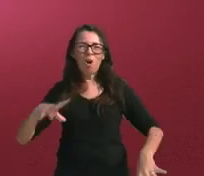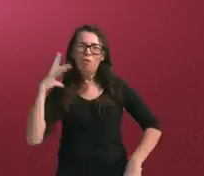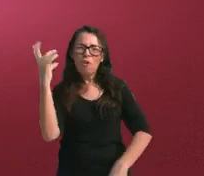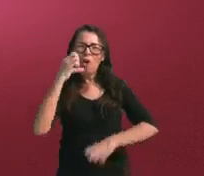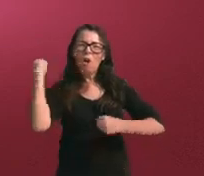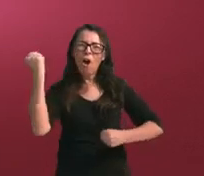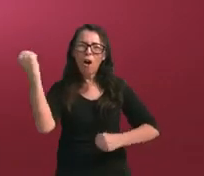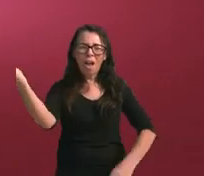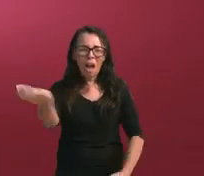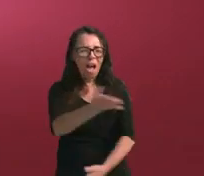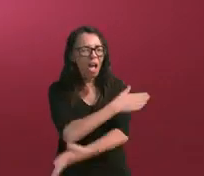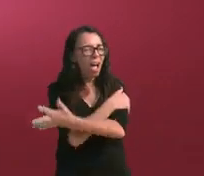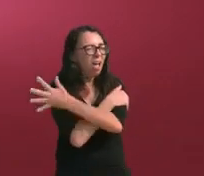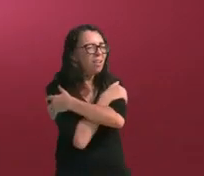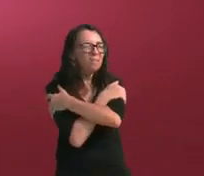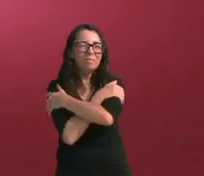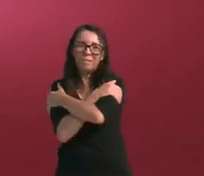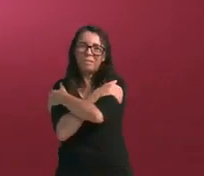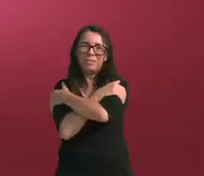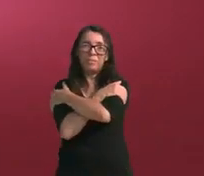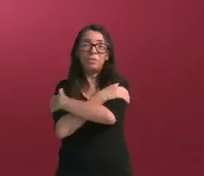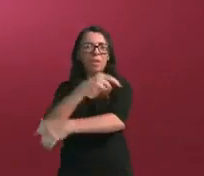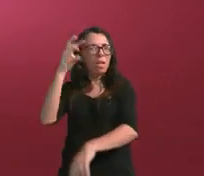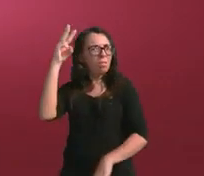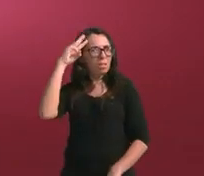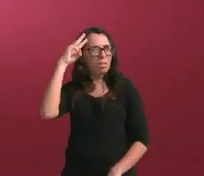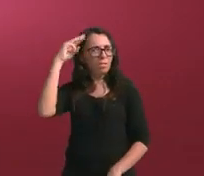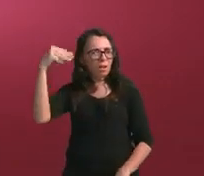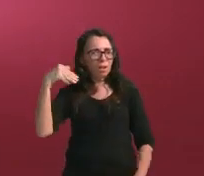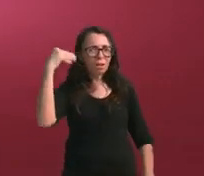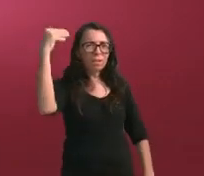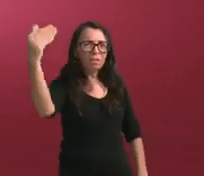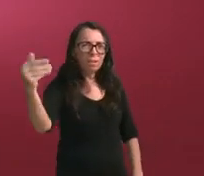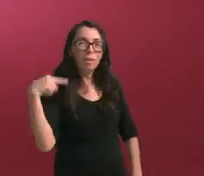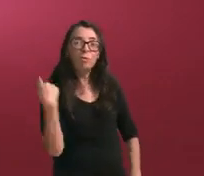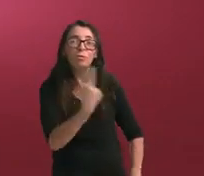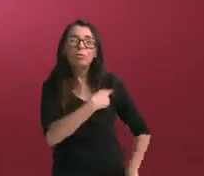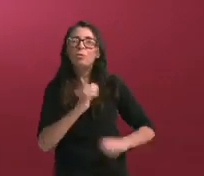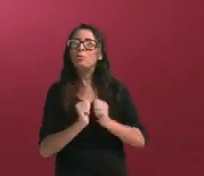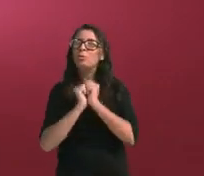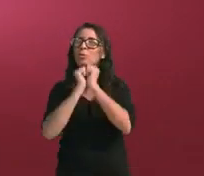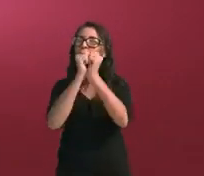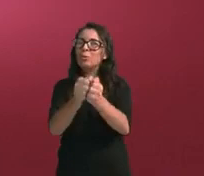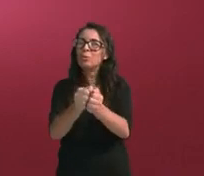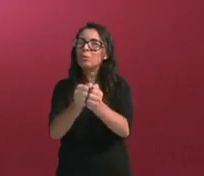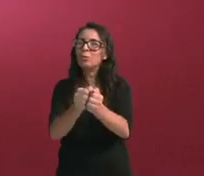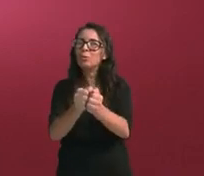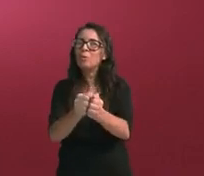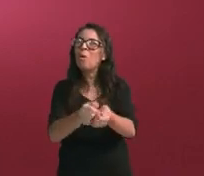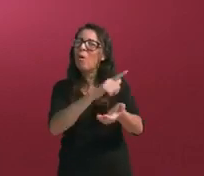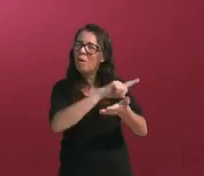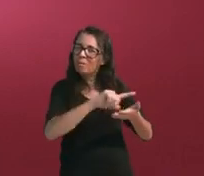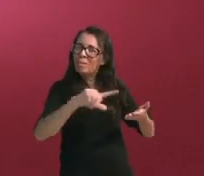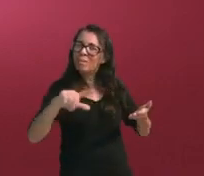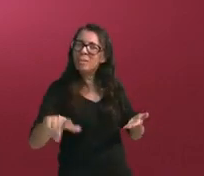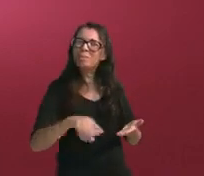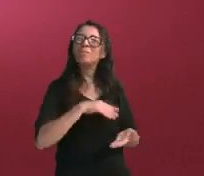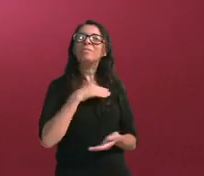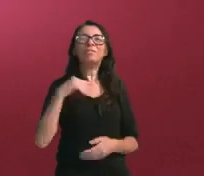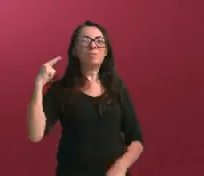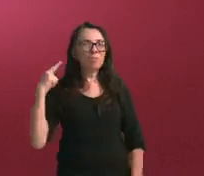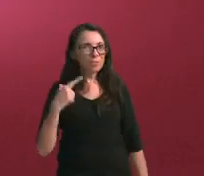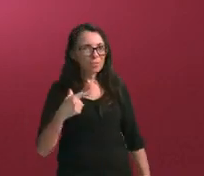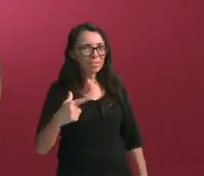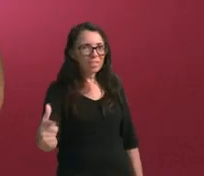vem, podemos estar aqui mais uma vez, compartilhando de mais uma lição da palavra do Senhor. Uma boa